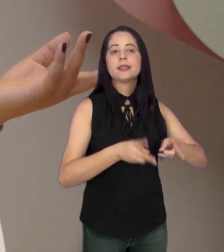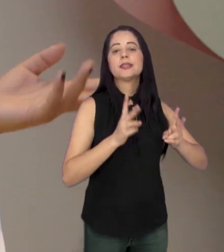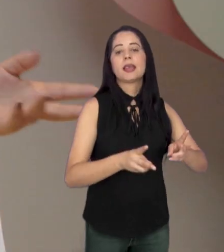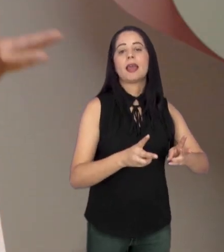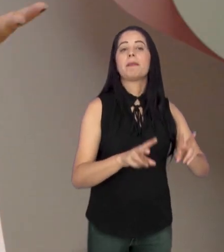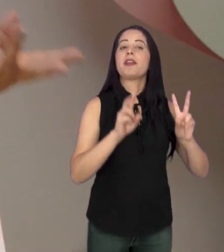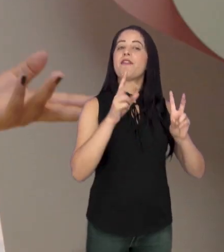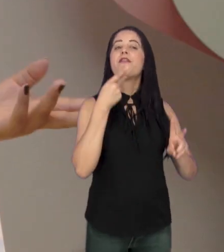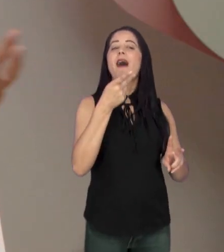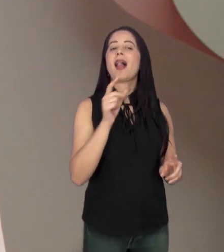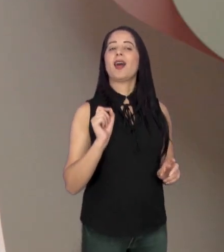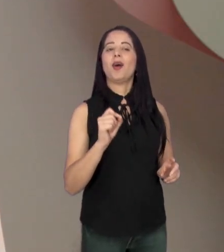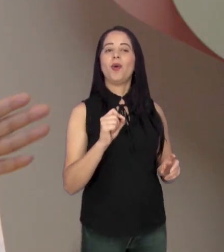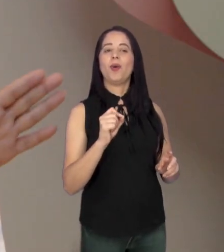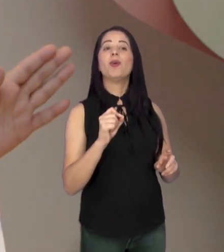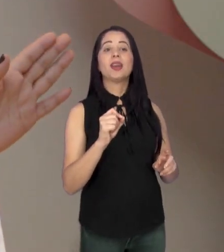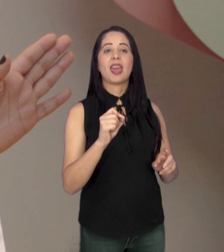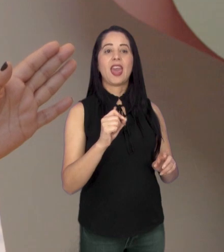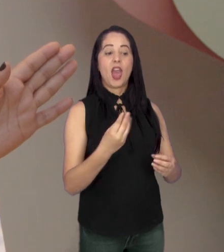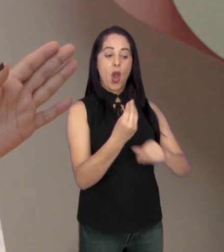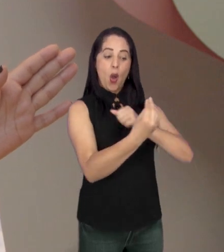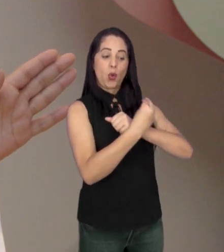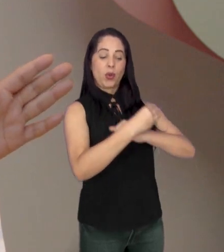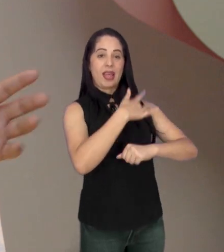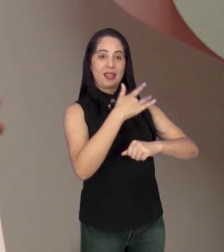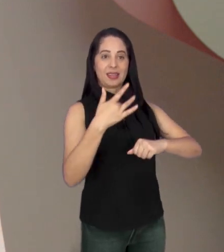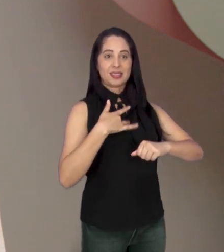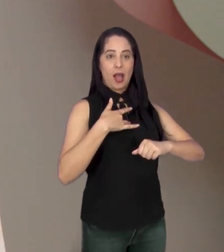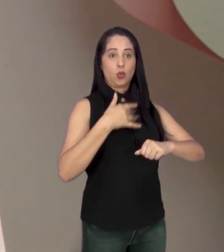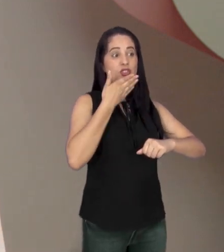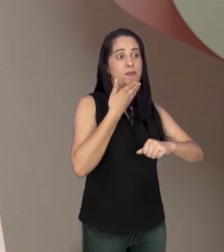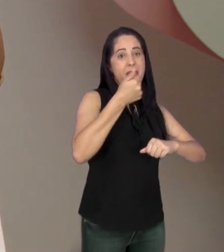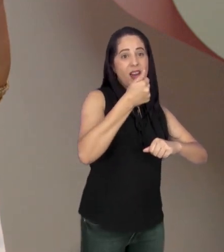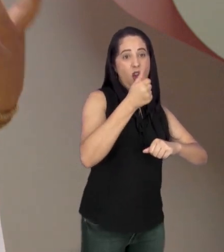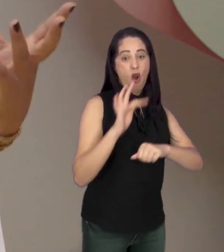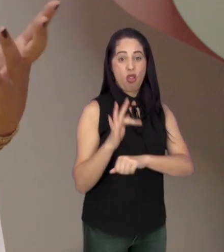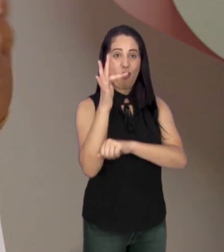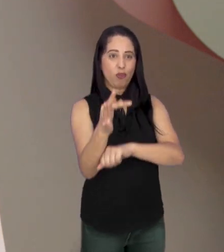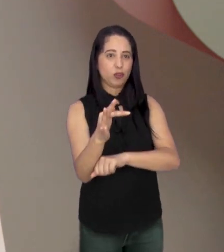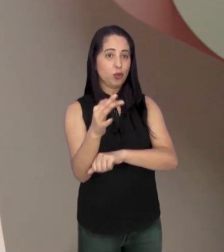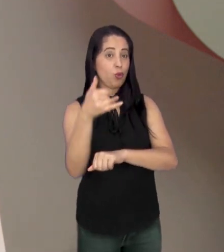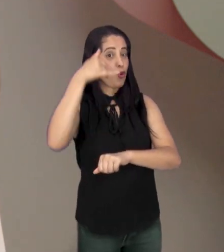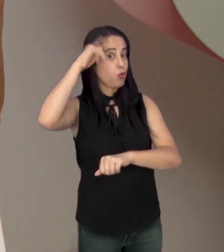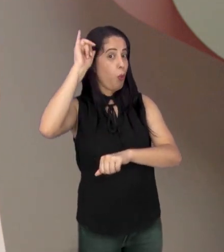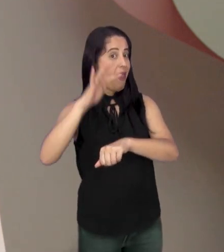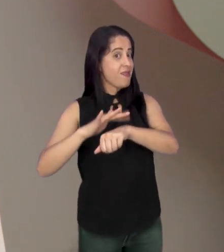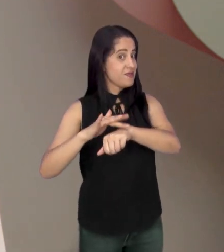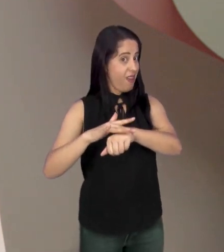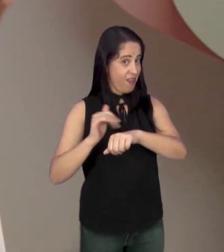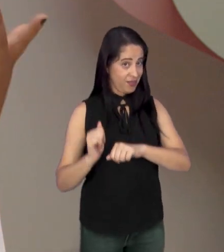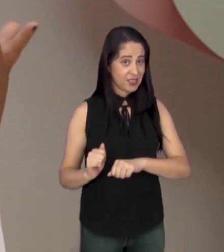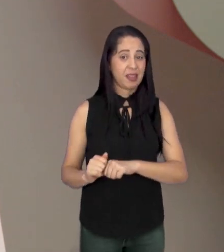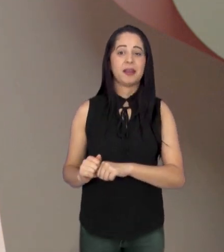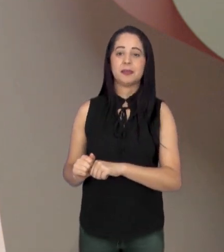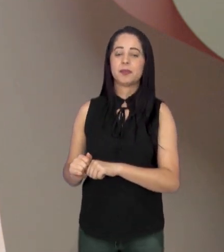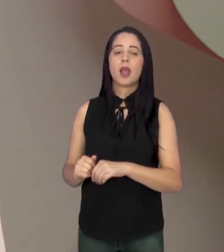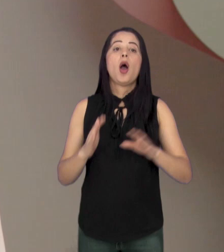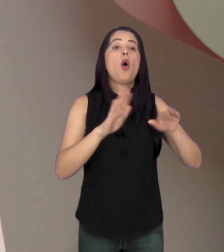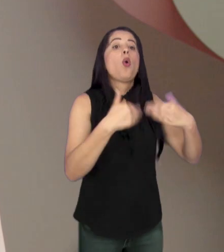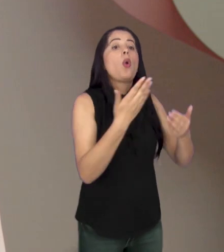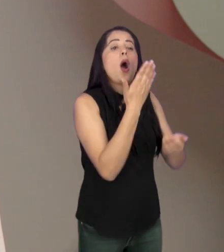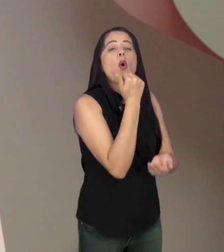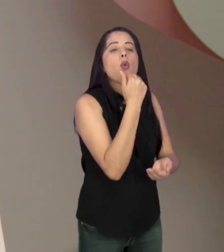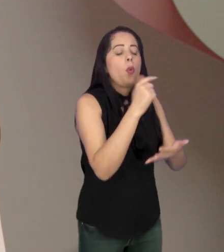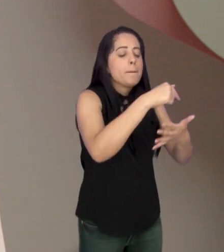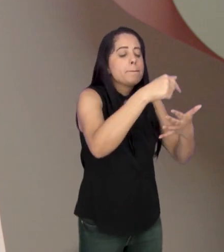fala aqui que prevenir é muito melhor do que remediar. Sim. Já que a gente está falando tanto da natureza, dos alimentos, quais alimentos que podem